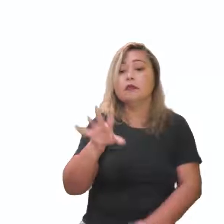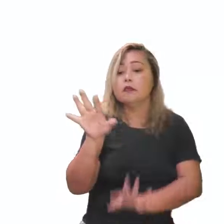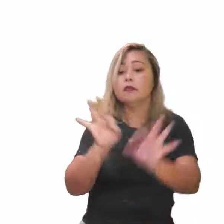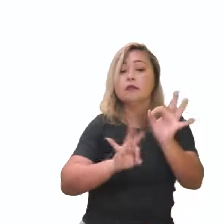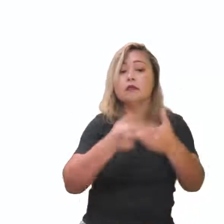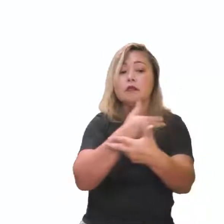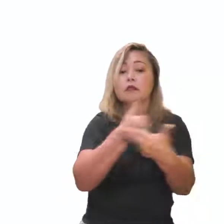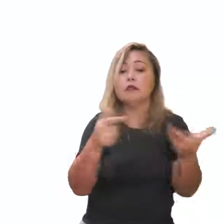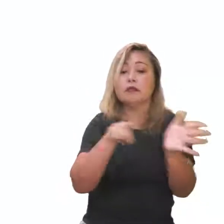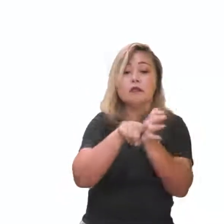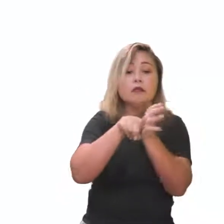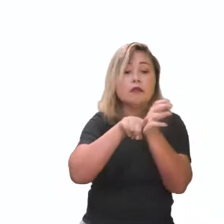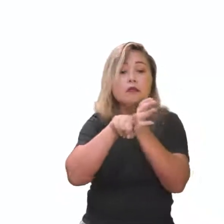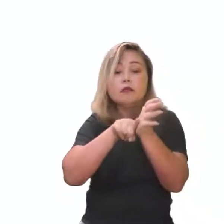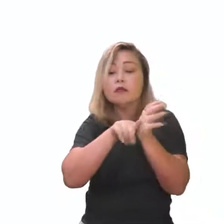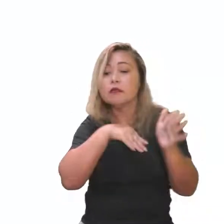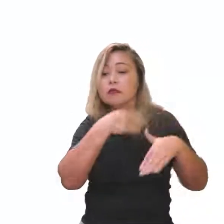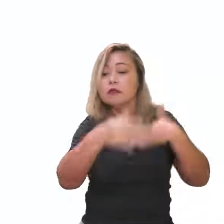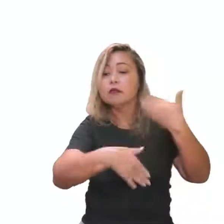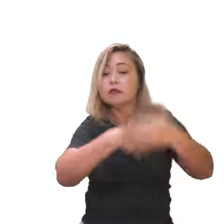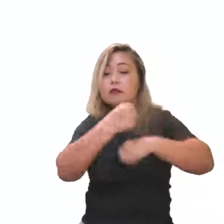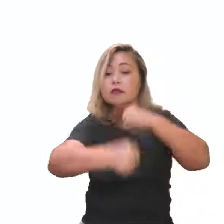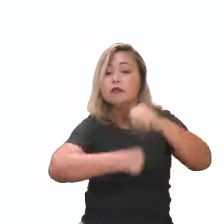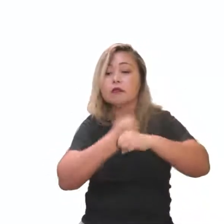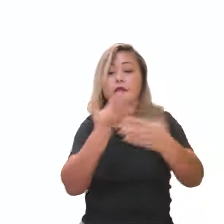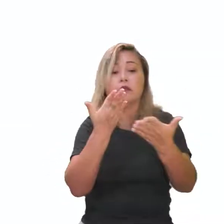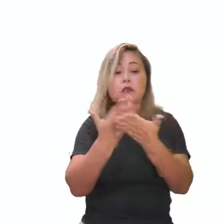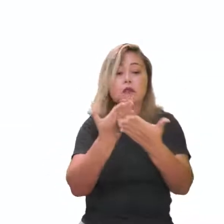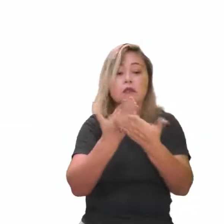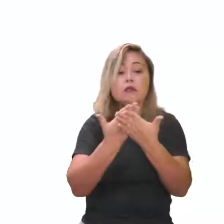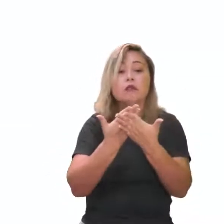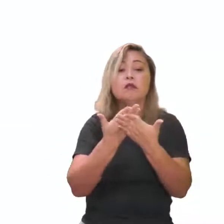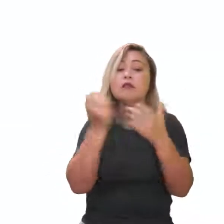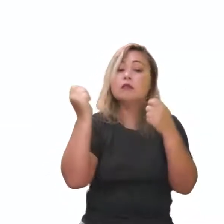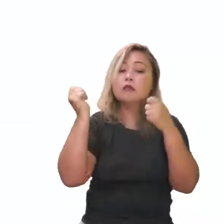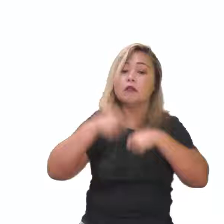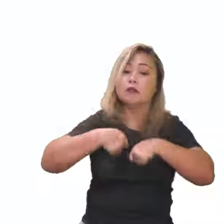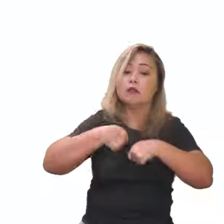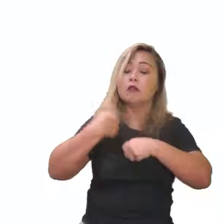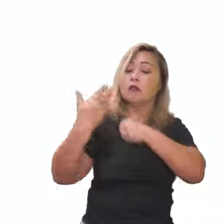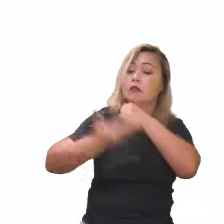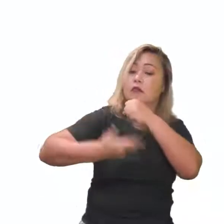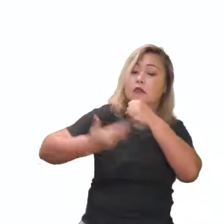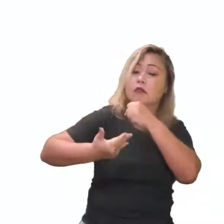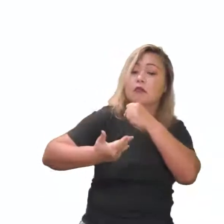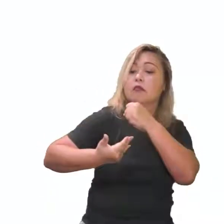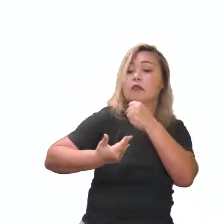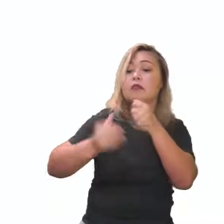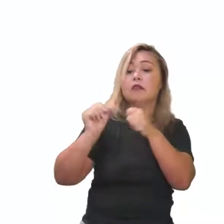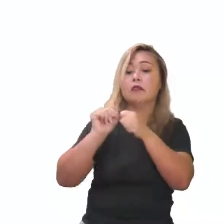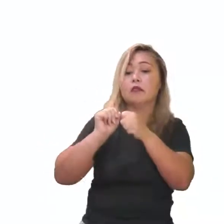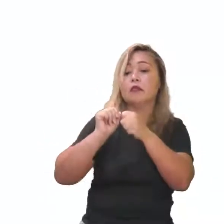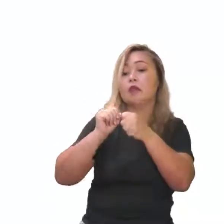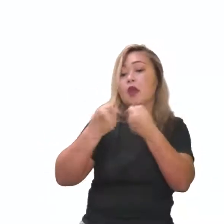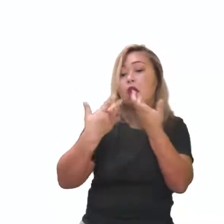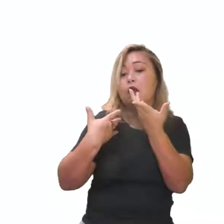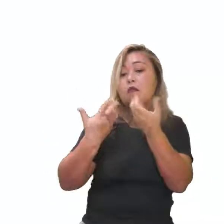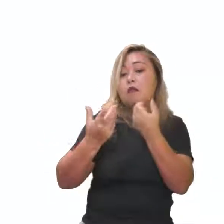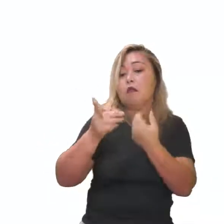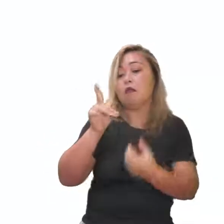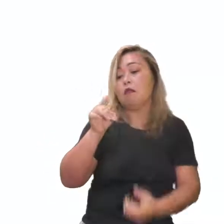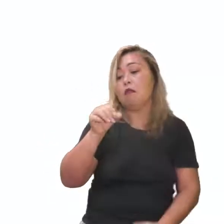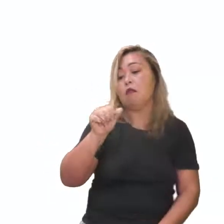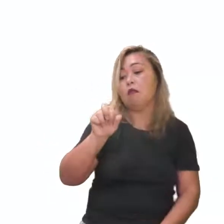Foi formulada por vários pesquisadores durante anos de estudos, tomando como essência as noções de Darwin sobre a